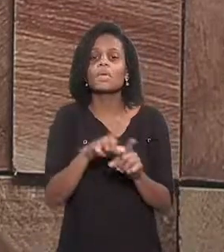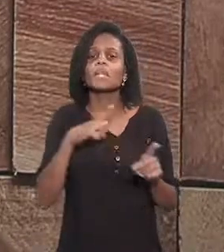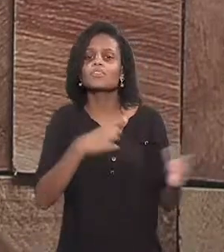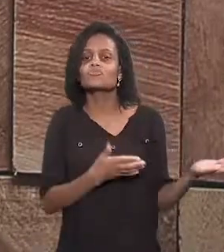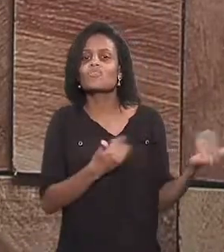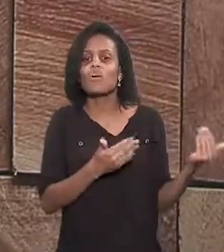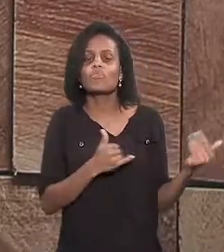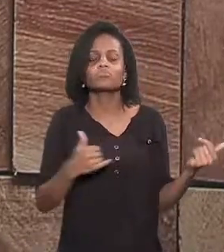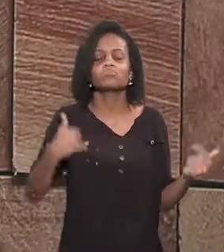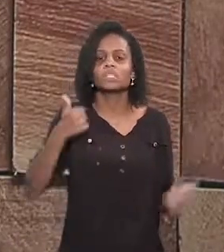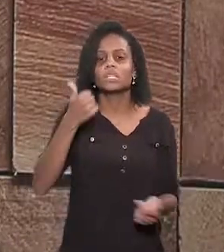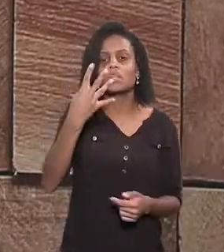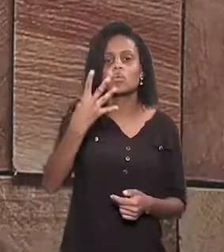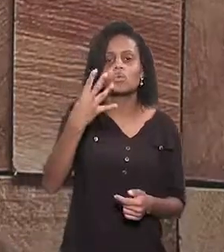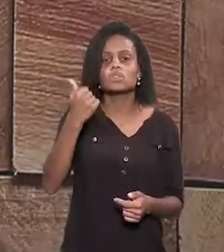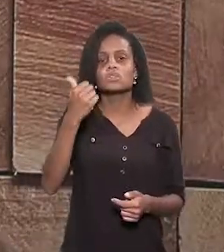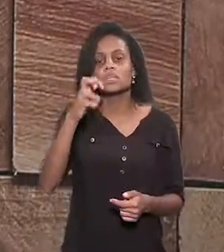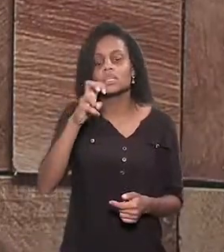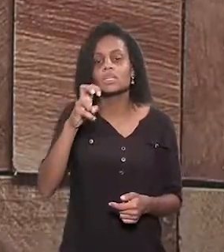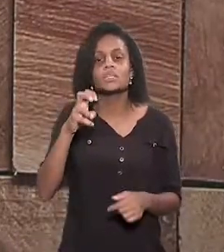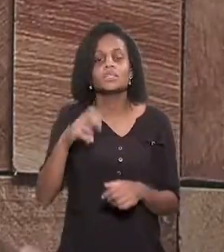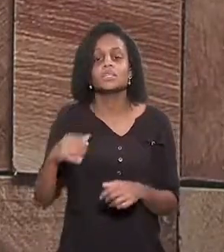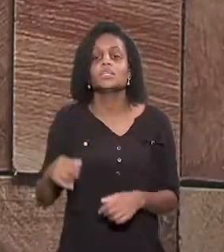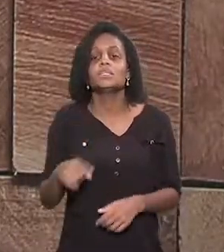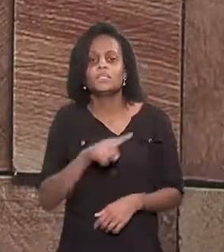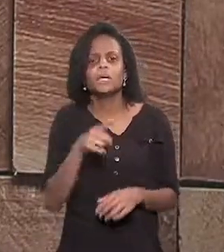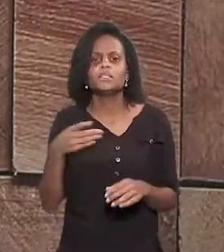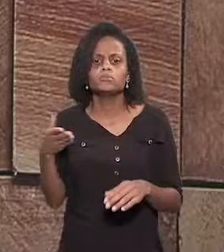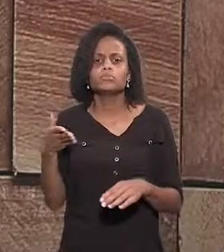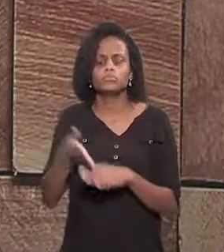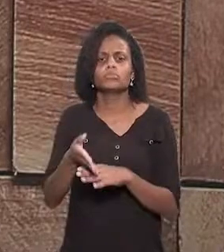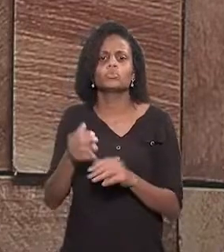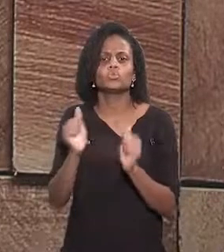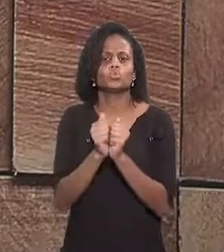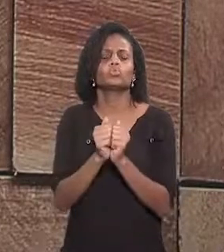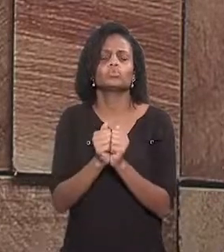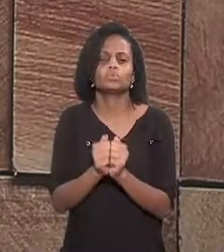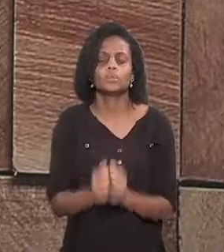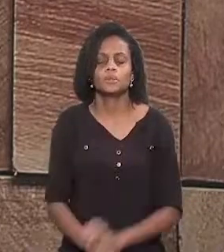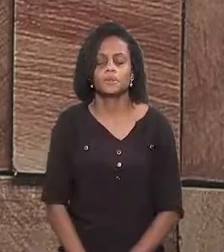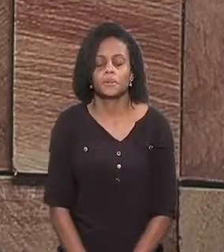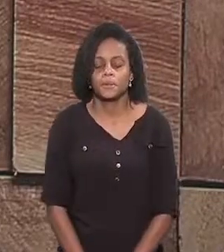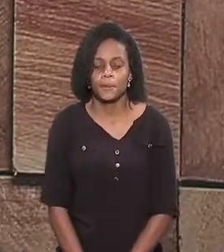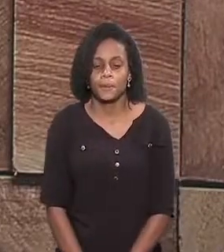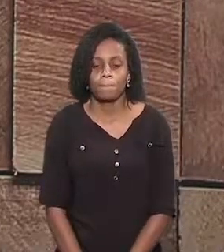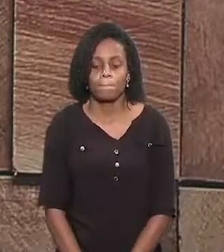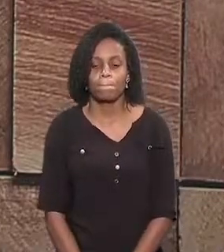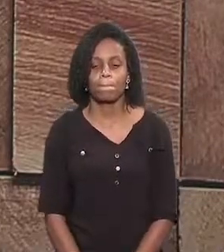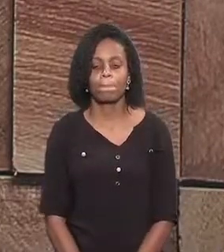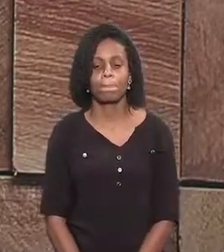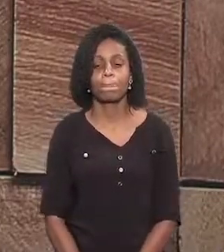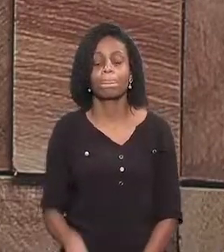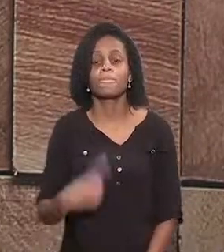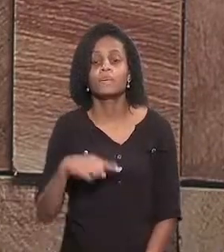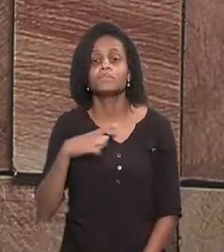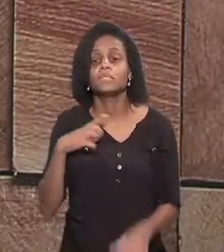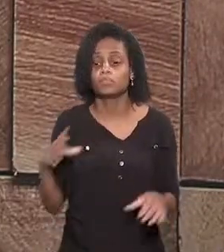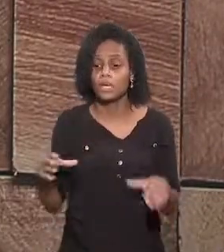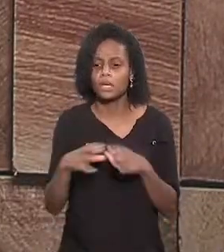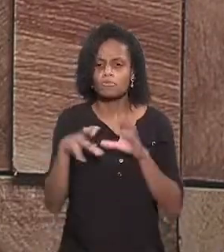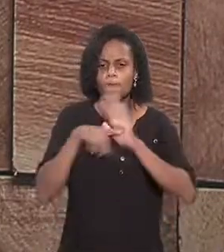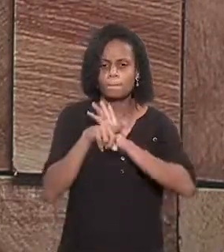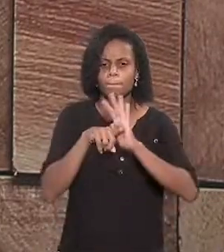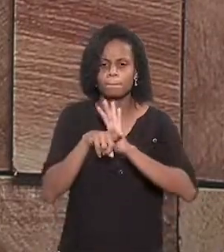de 13, 14, 15 anos que querem participar, querem fazer parte desse time. Então, a gente tem a nossa equipe de